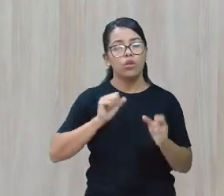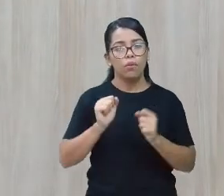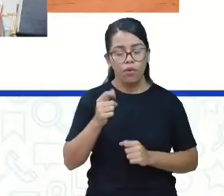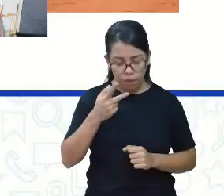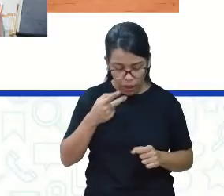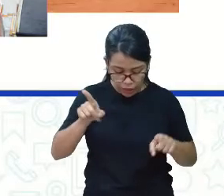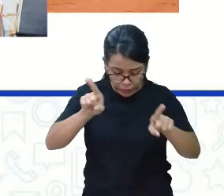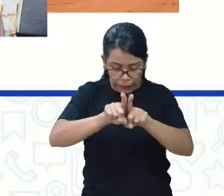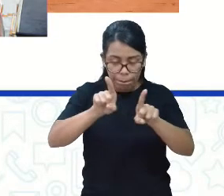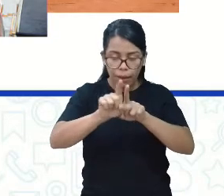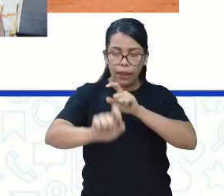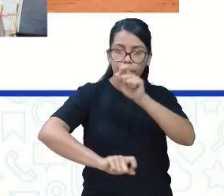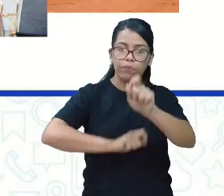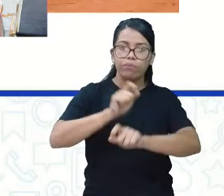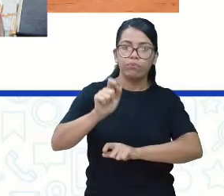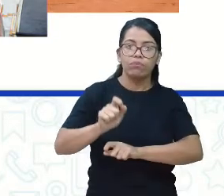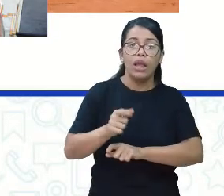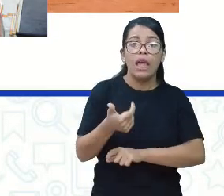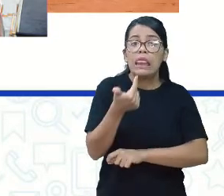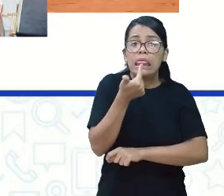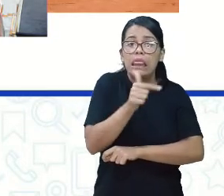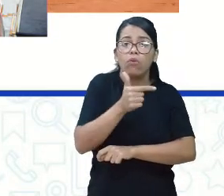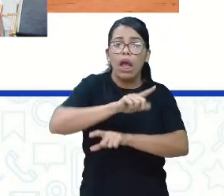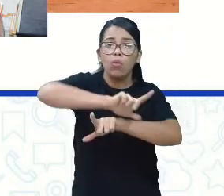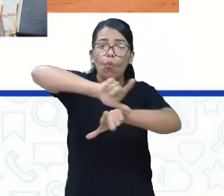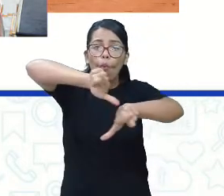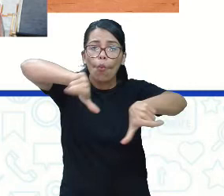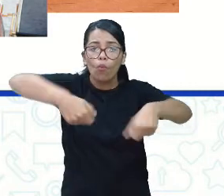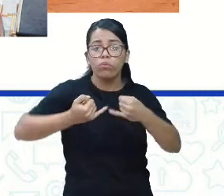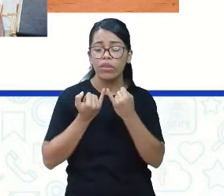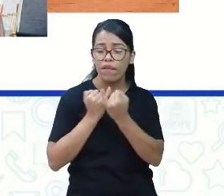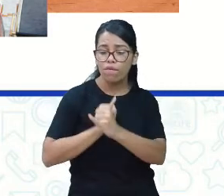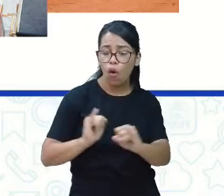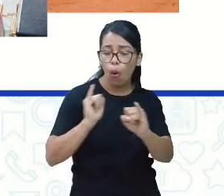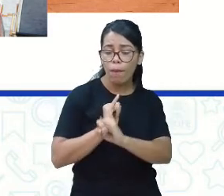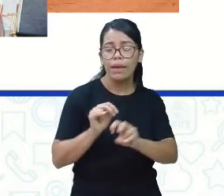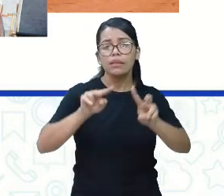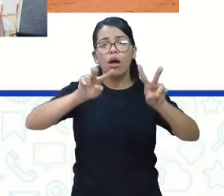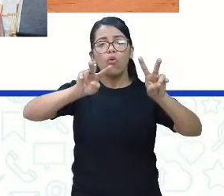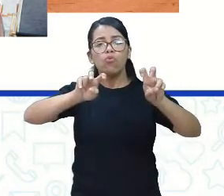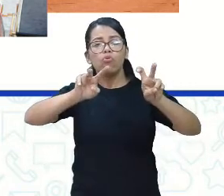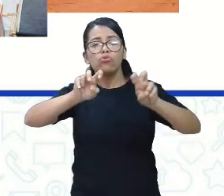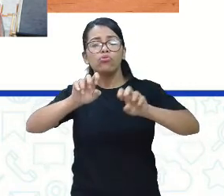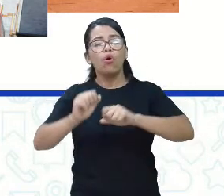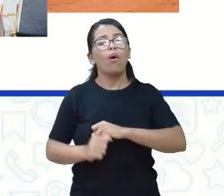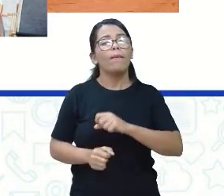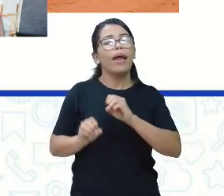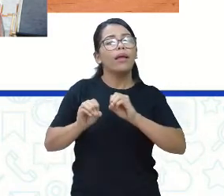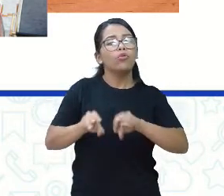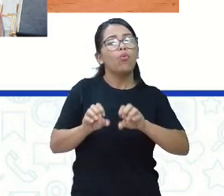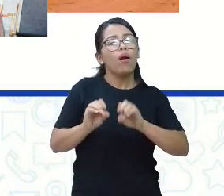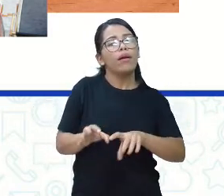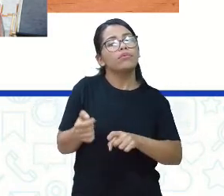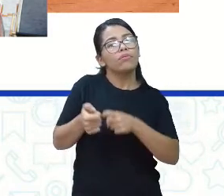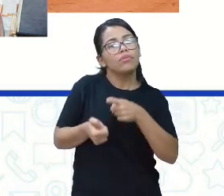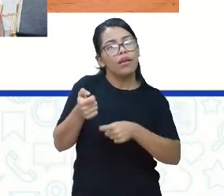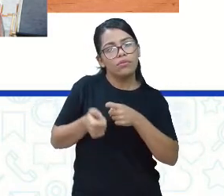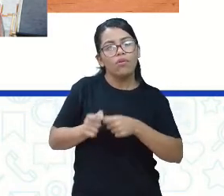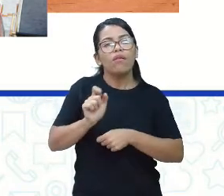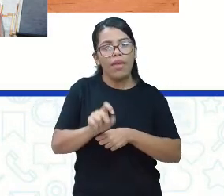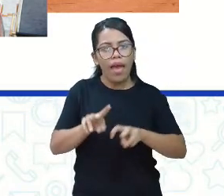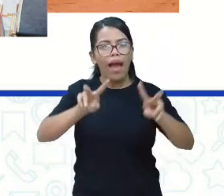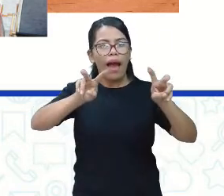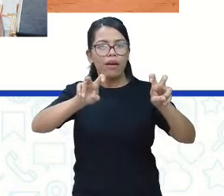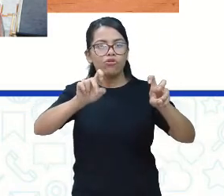é a desinformação e a fragilidade da educação sexual, que são também questões